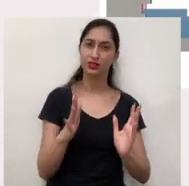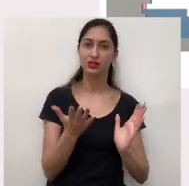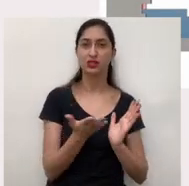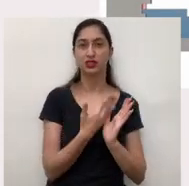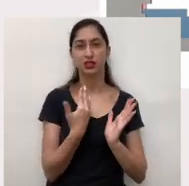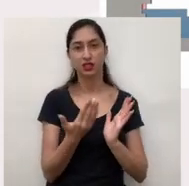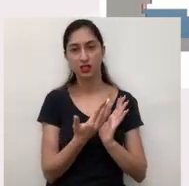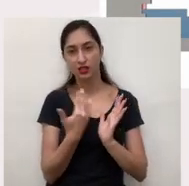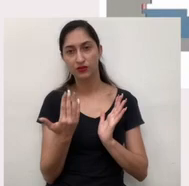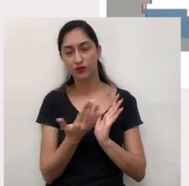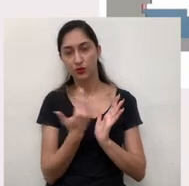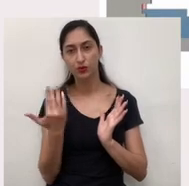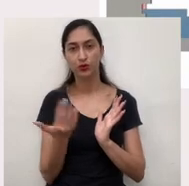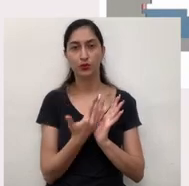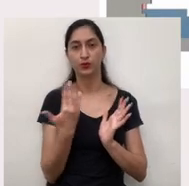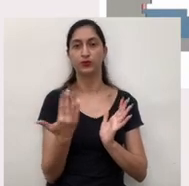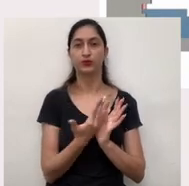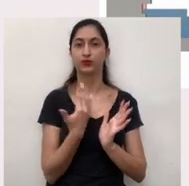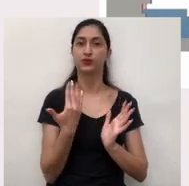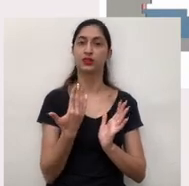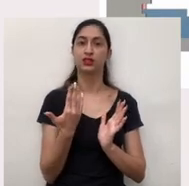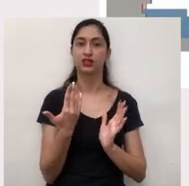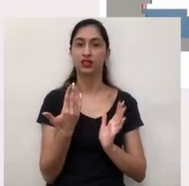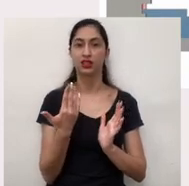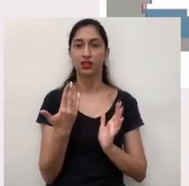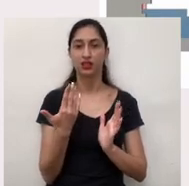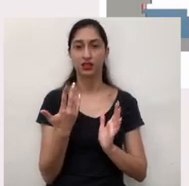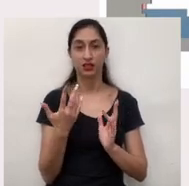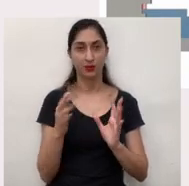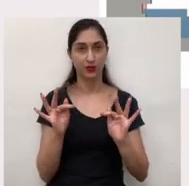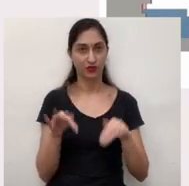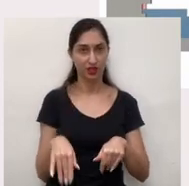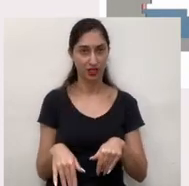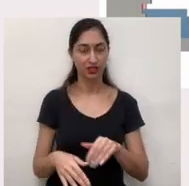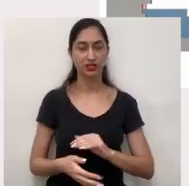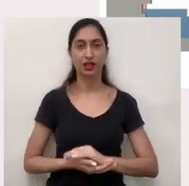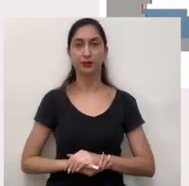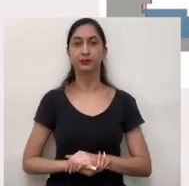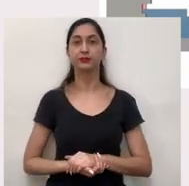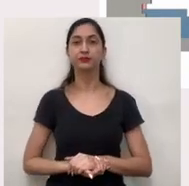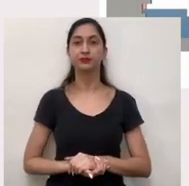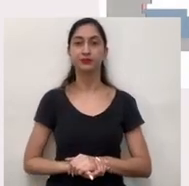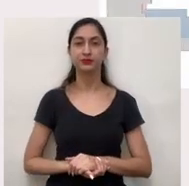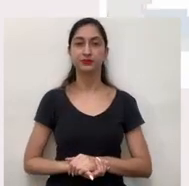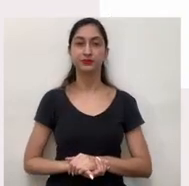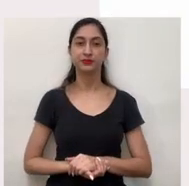onde ela se articula, né? E aí, para concluir, pode passar a última prancha.